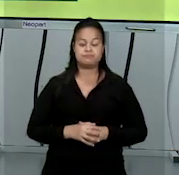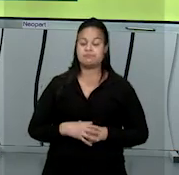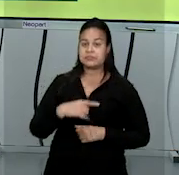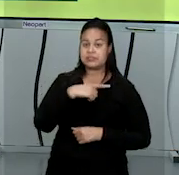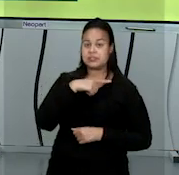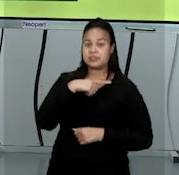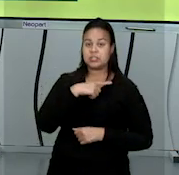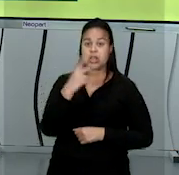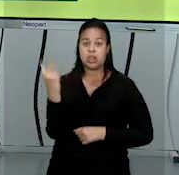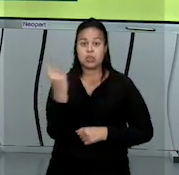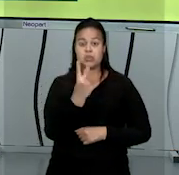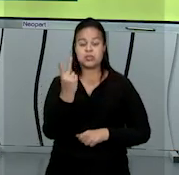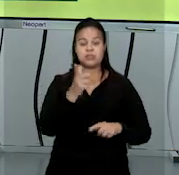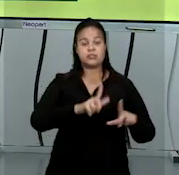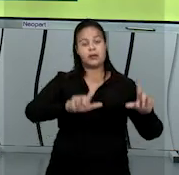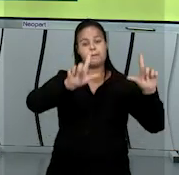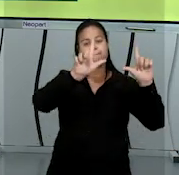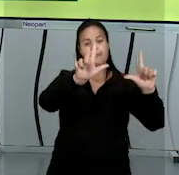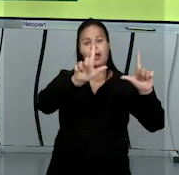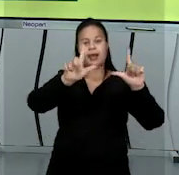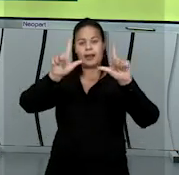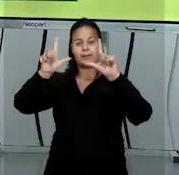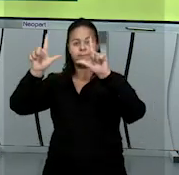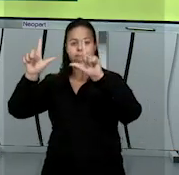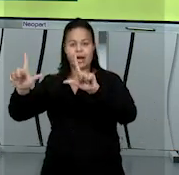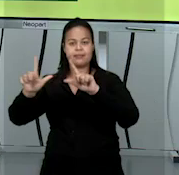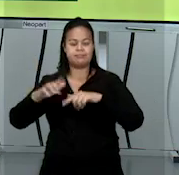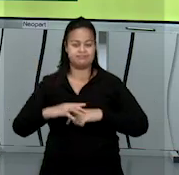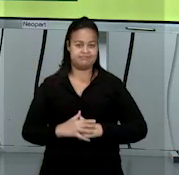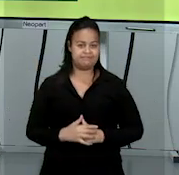divulgar uma visão de mundo dessa empresa marca.